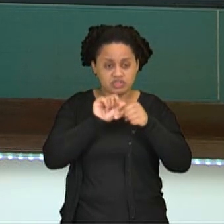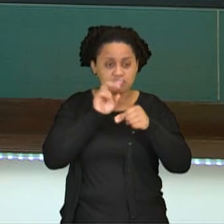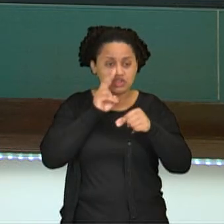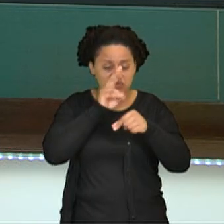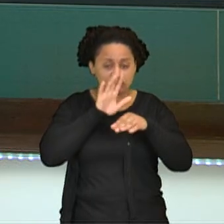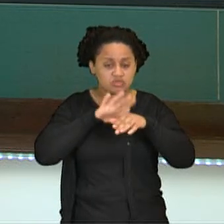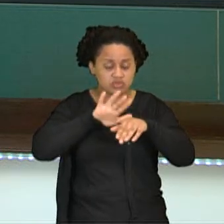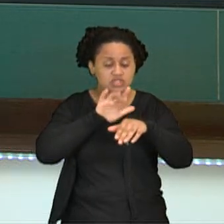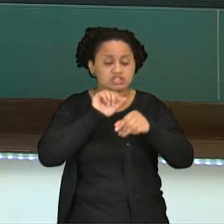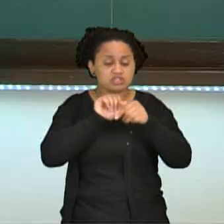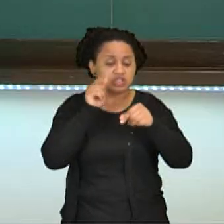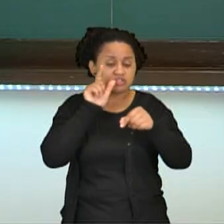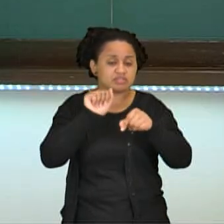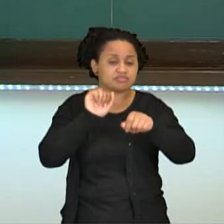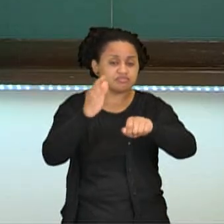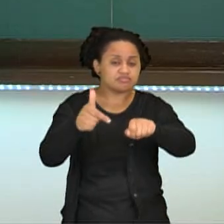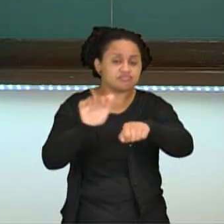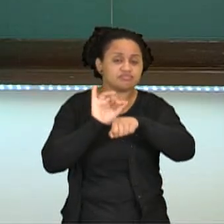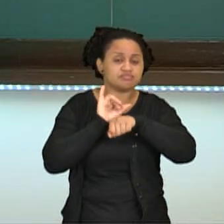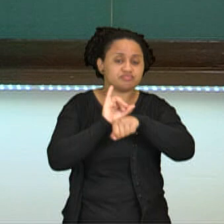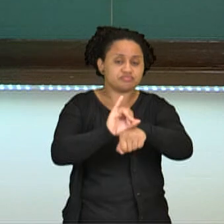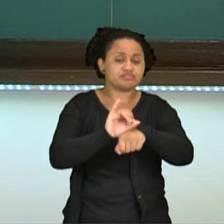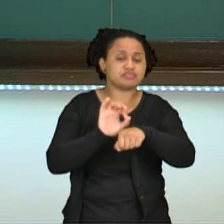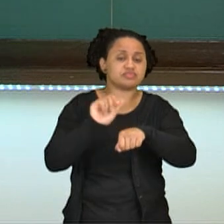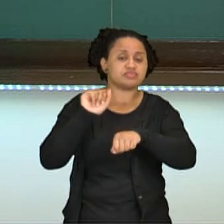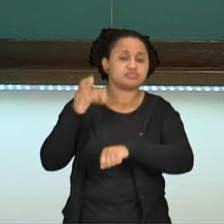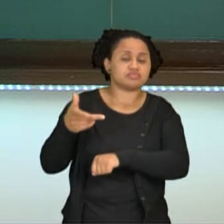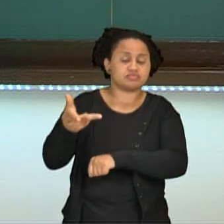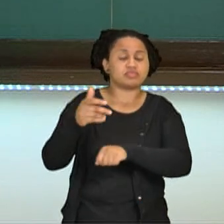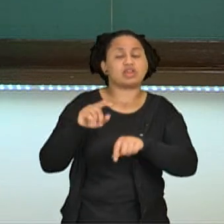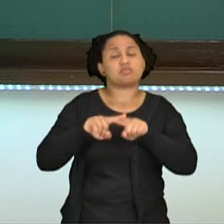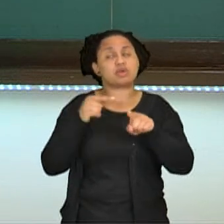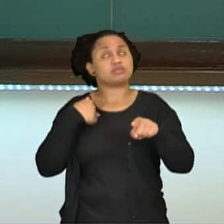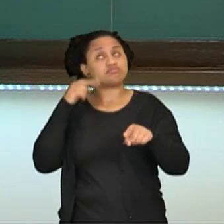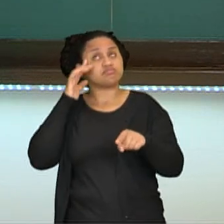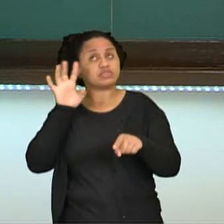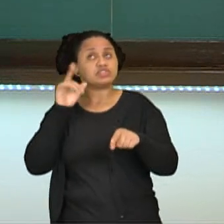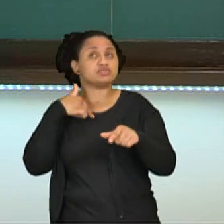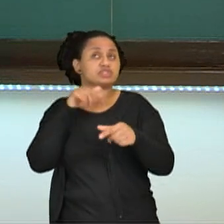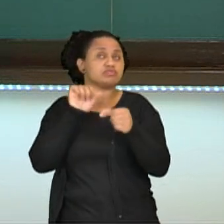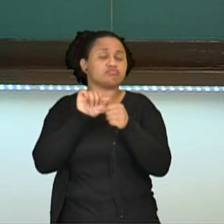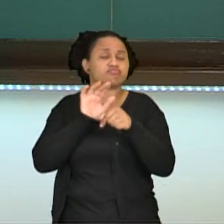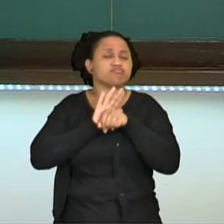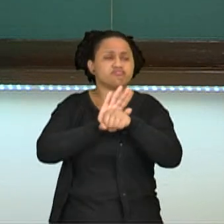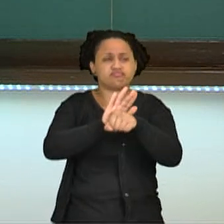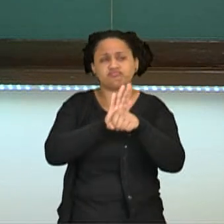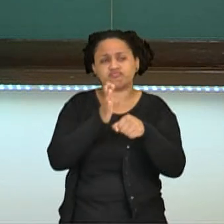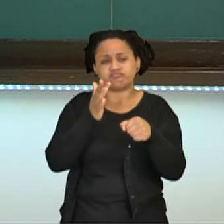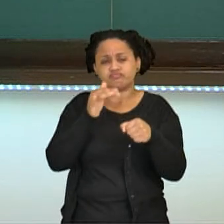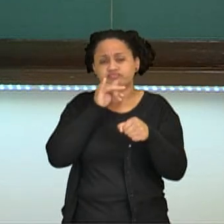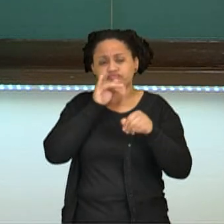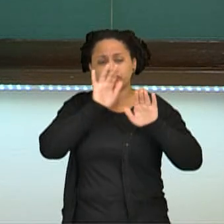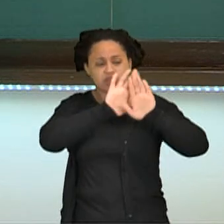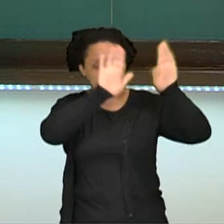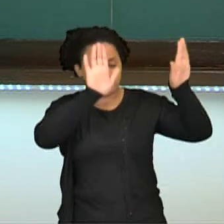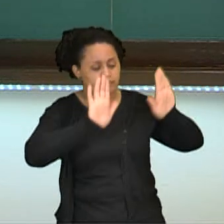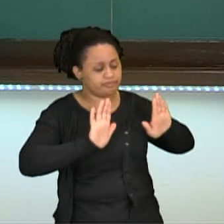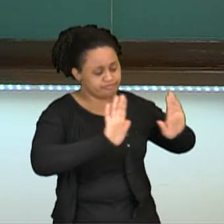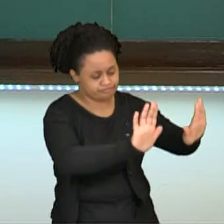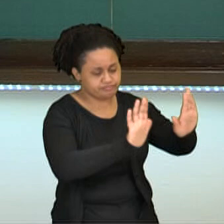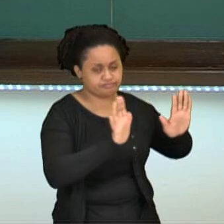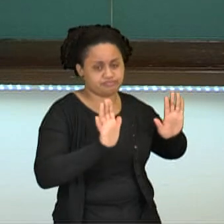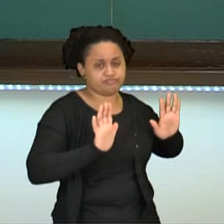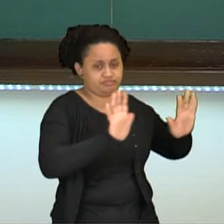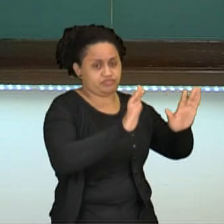corpo. Agora, imagine que você está empurrando, sei lá, se empurra a parede. Você está exercendo